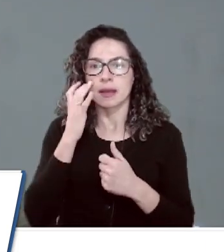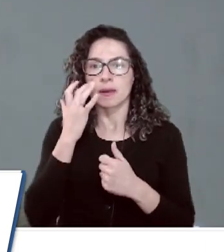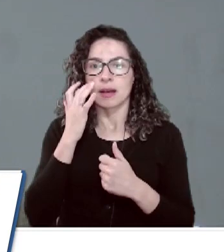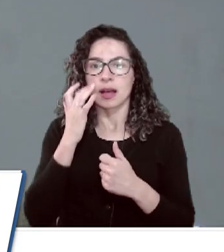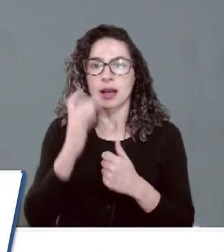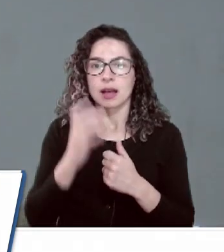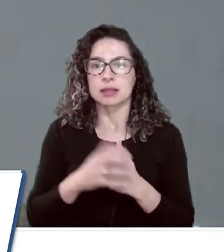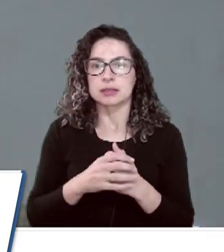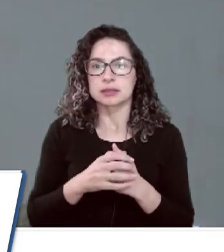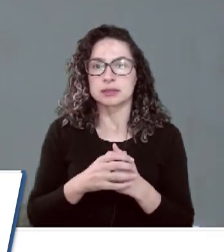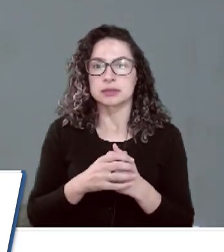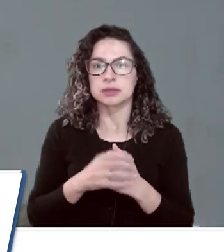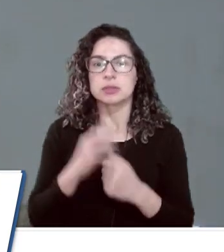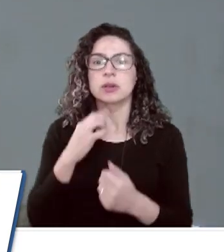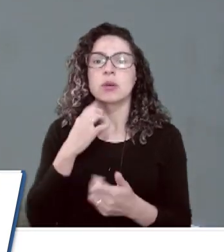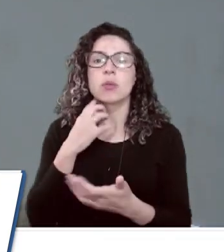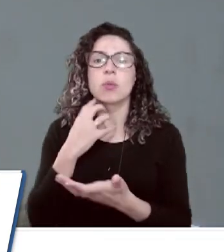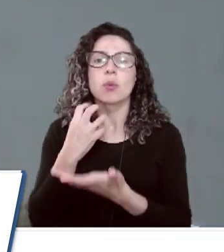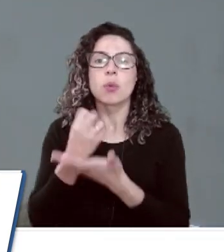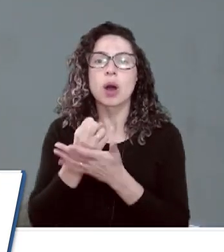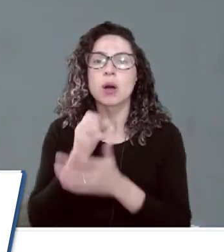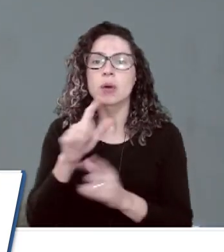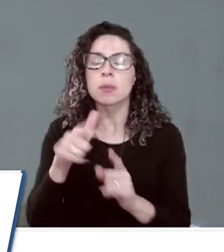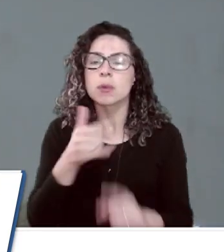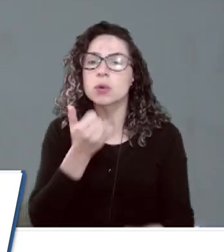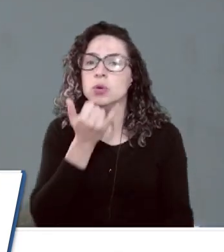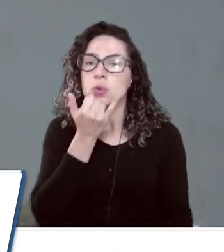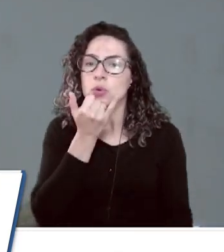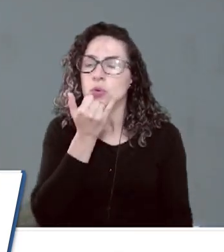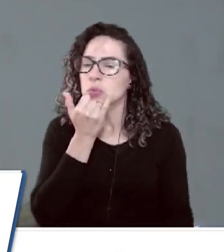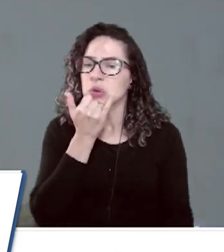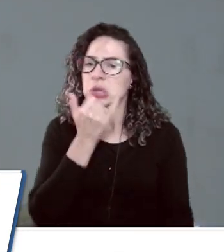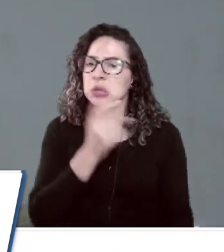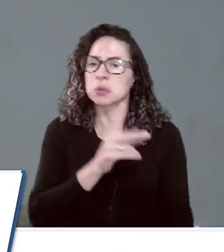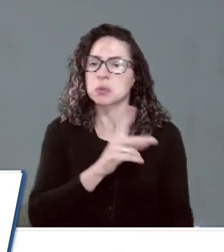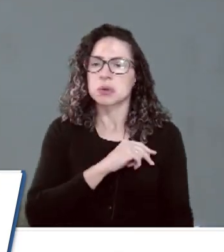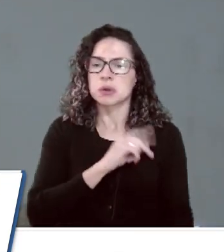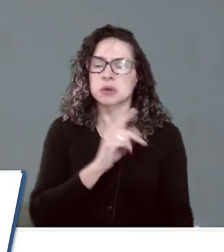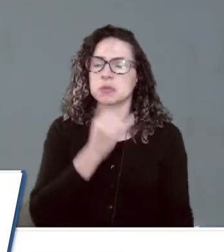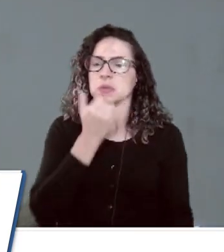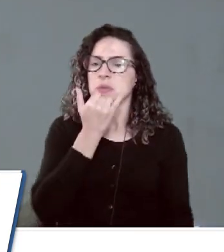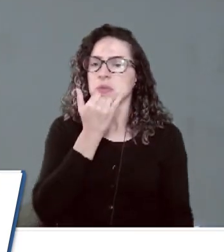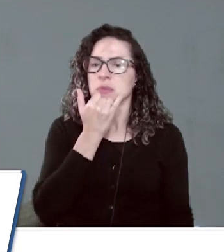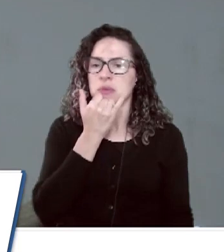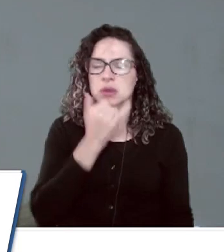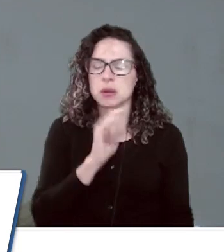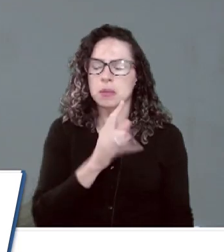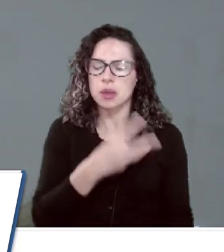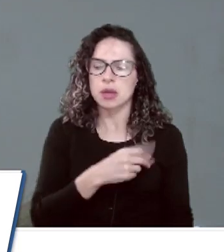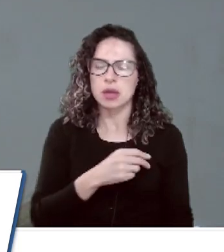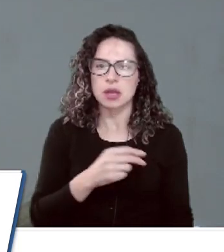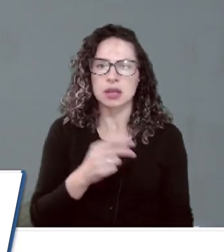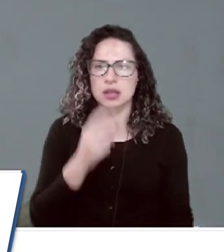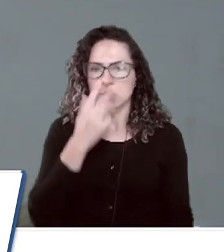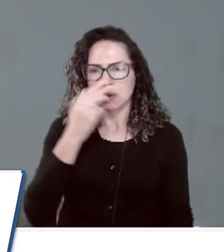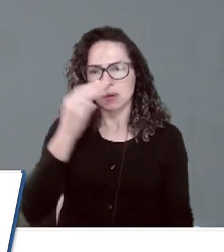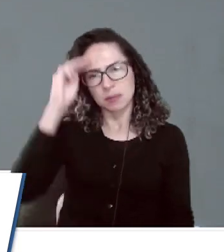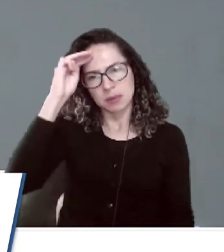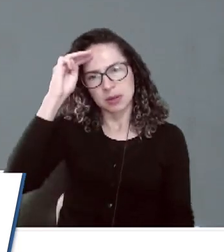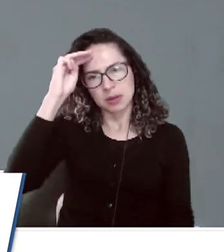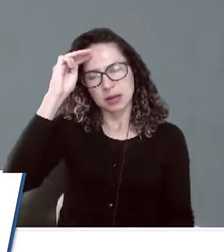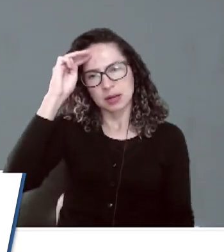aquele áudio que ele fez pedindo desculpa, eu acho que ele não merece desculpa. Eu acho que não merece. Igual o Marcelo Tiro gravou